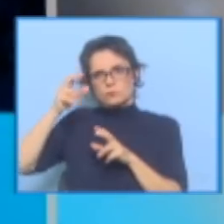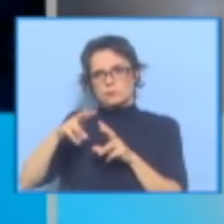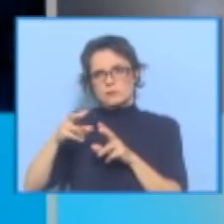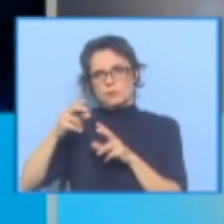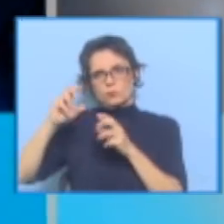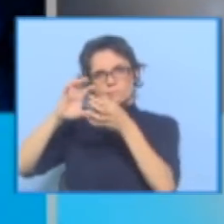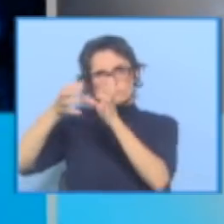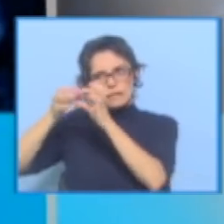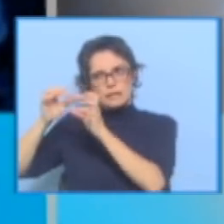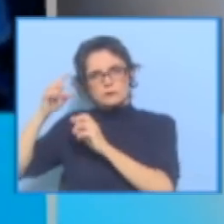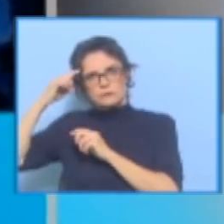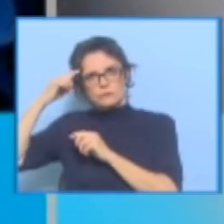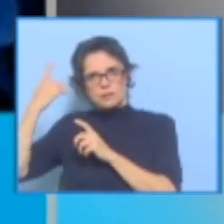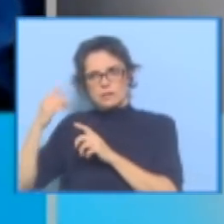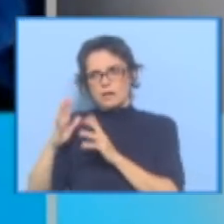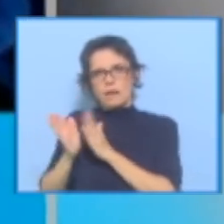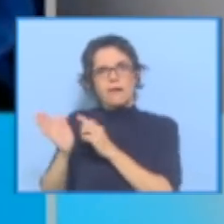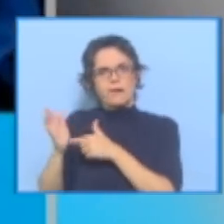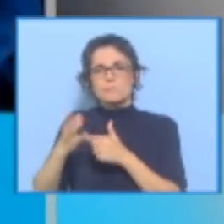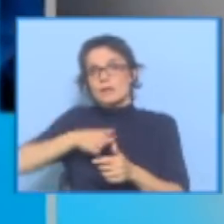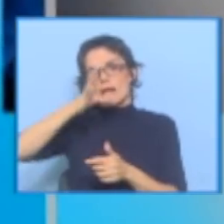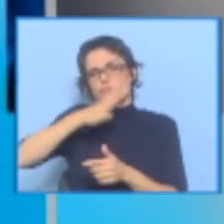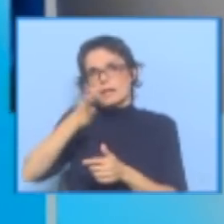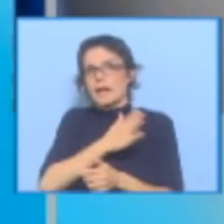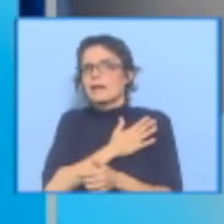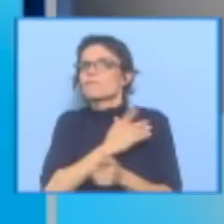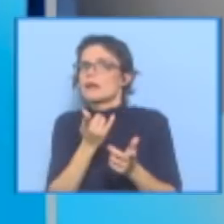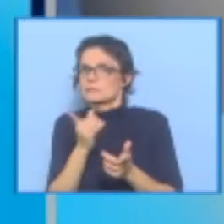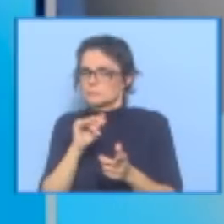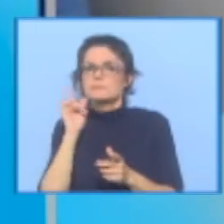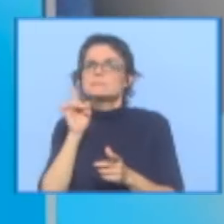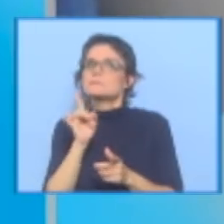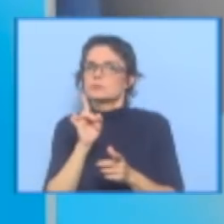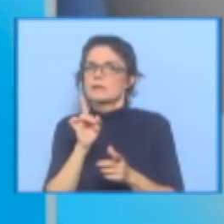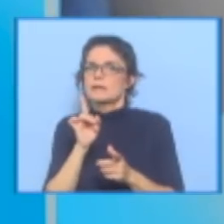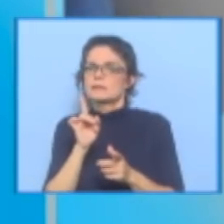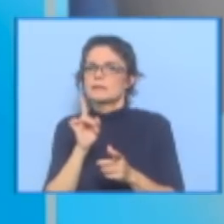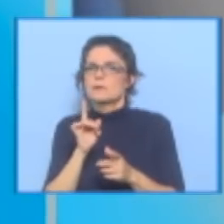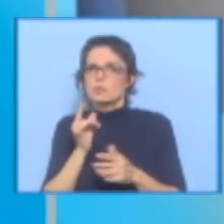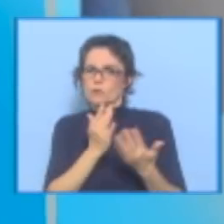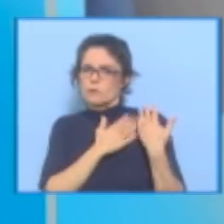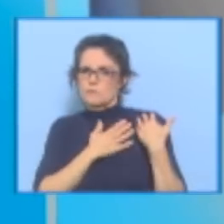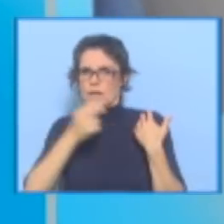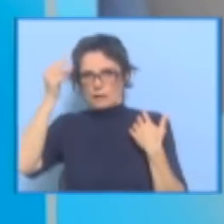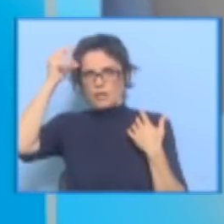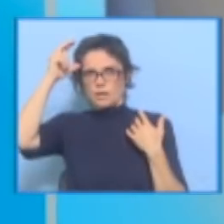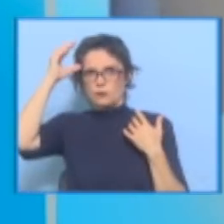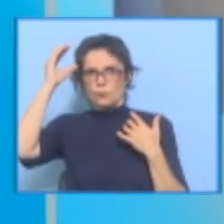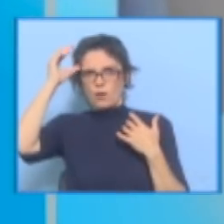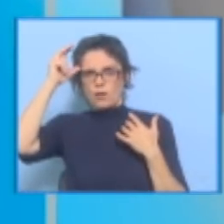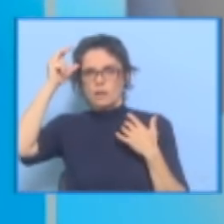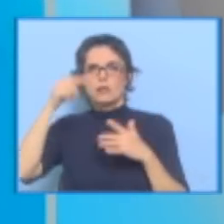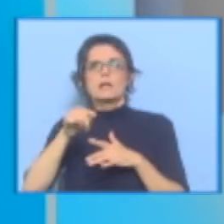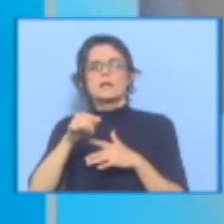explicar a fé aos outros. Não ser uma mera crendice, mas ser algo intelectualmente responsável. Mas, ao mesmo